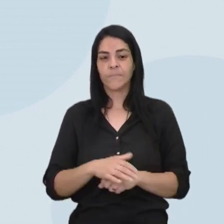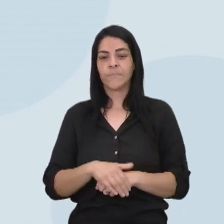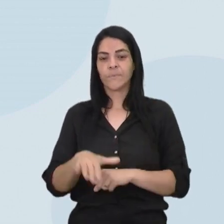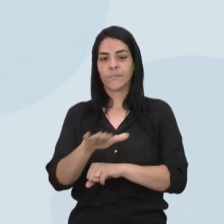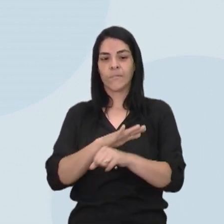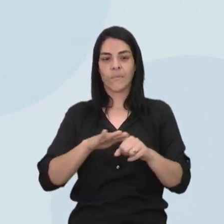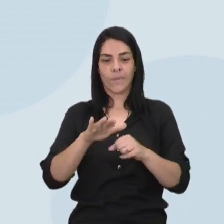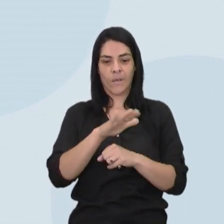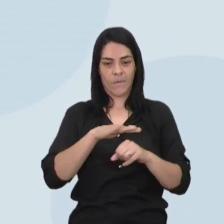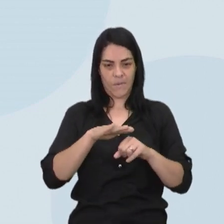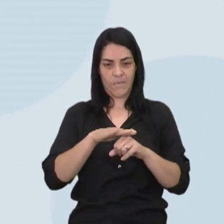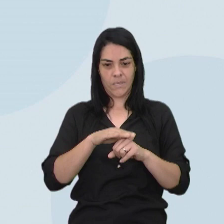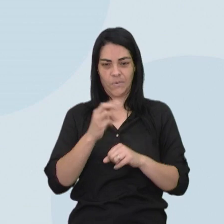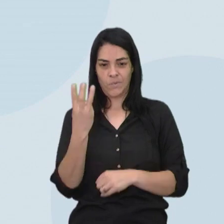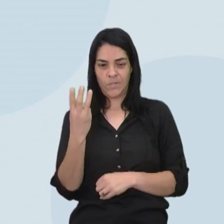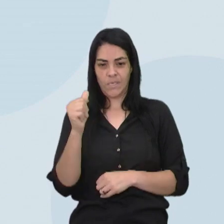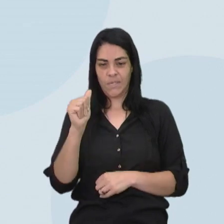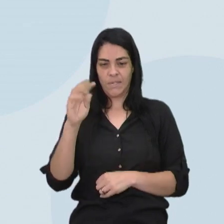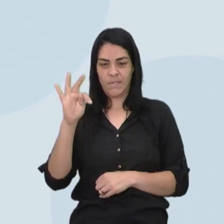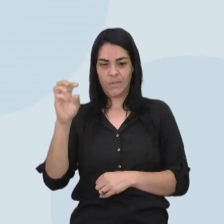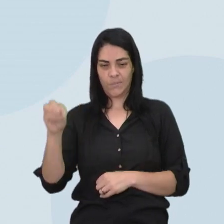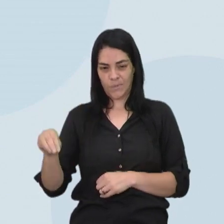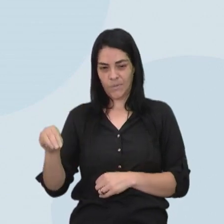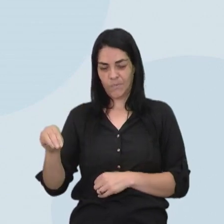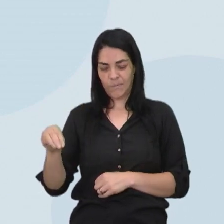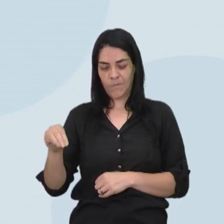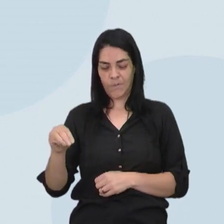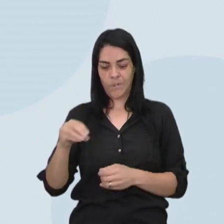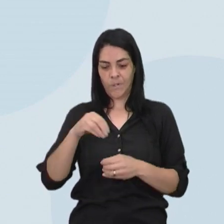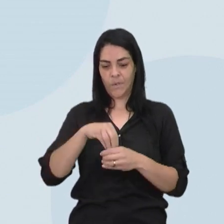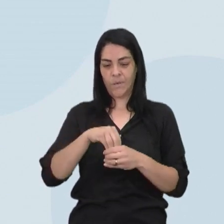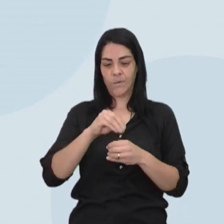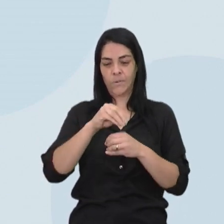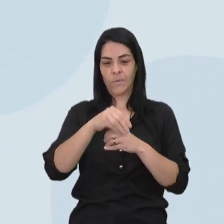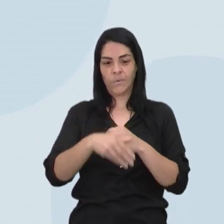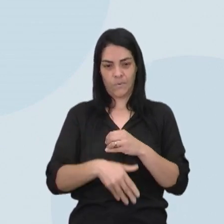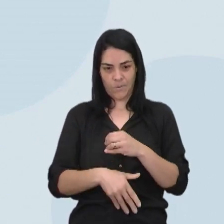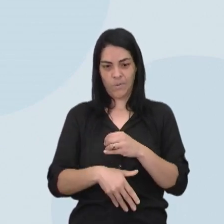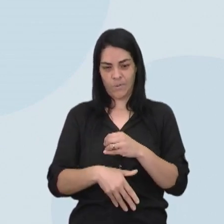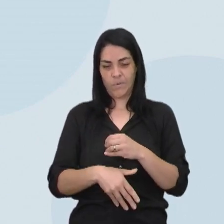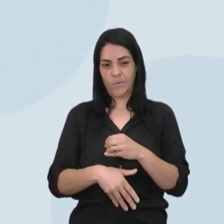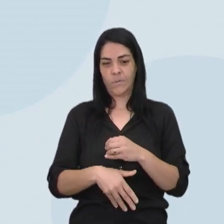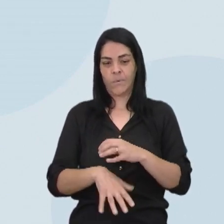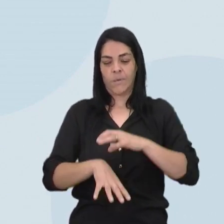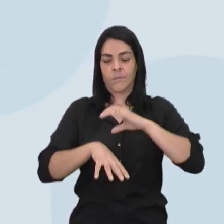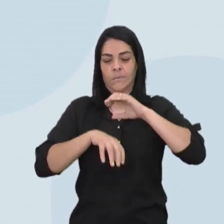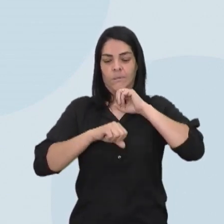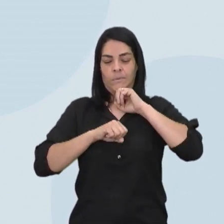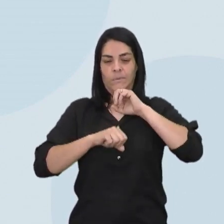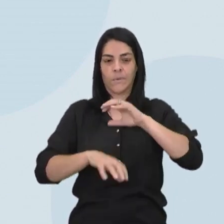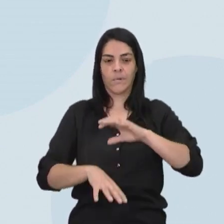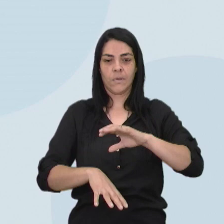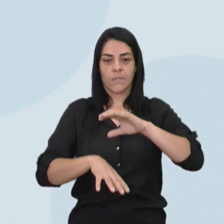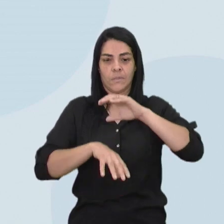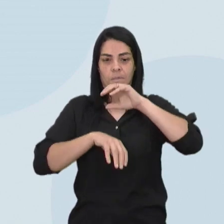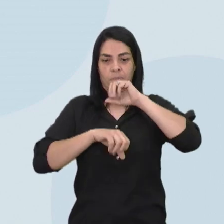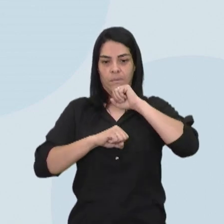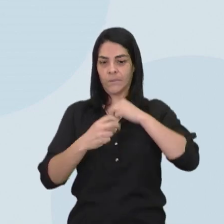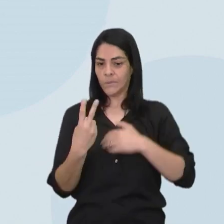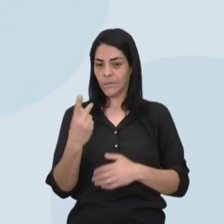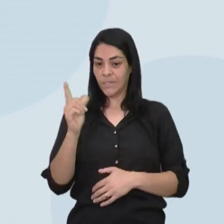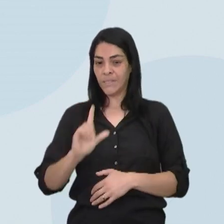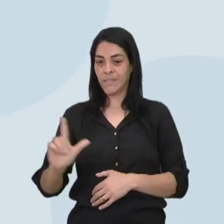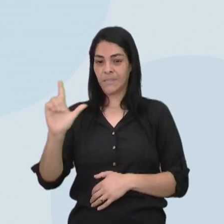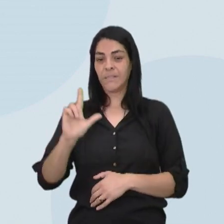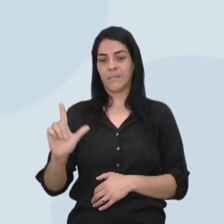3 atmosferas. E o volume de ar nos nossos pulmões vai cair para 2 litros. E